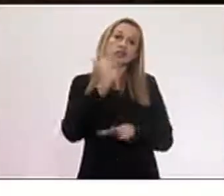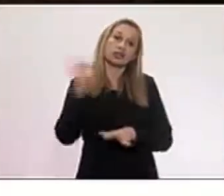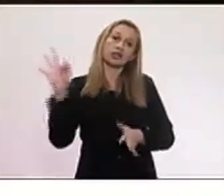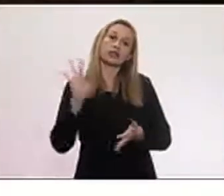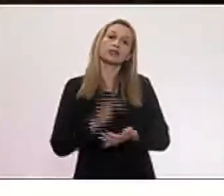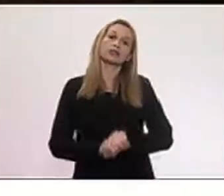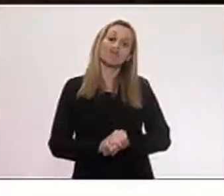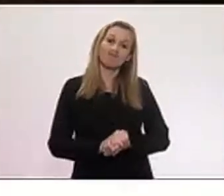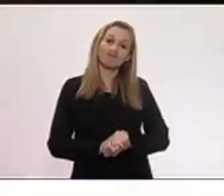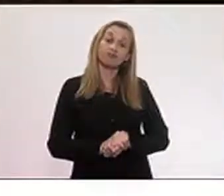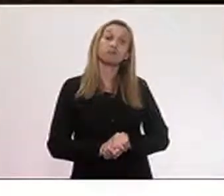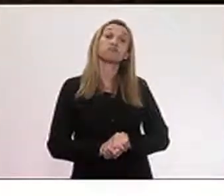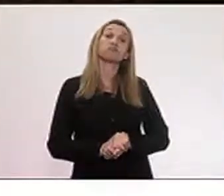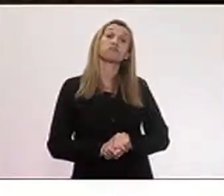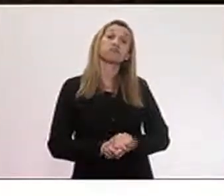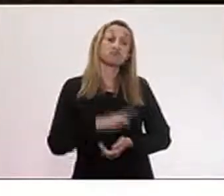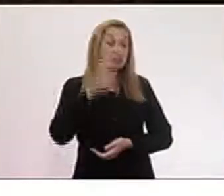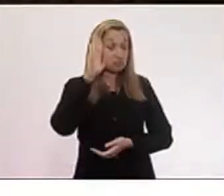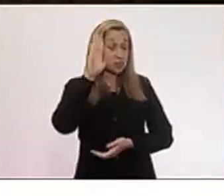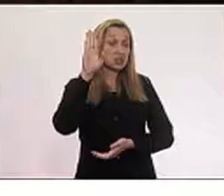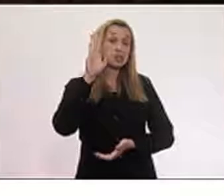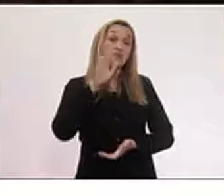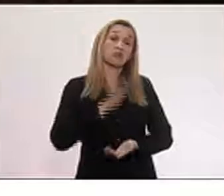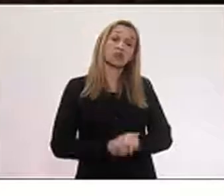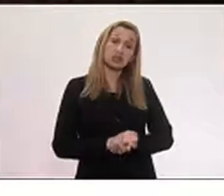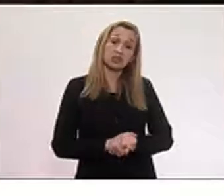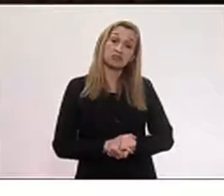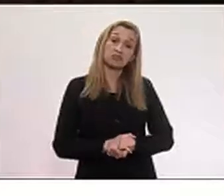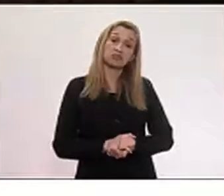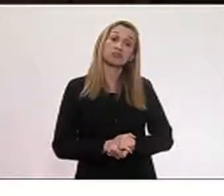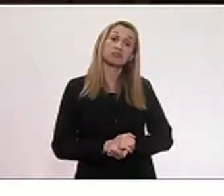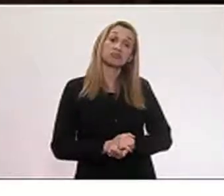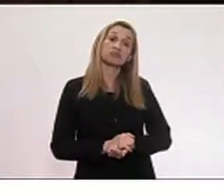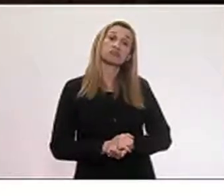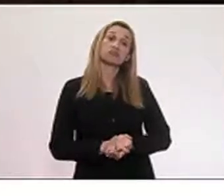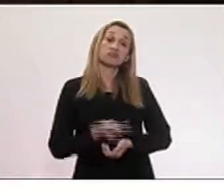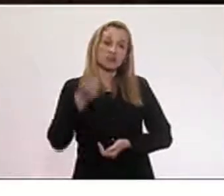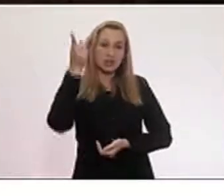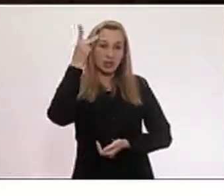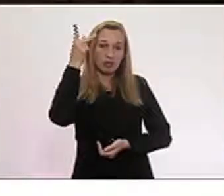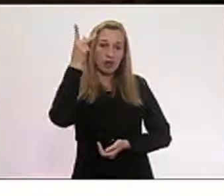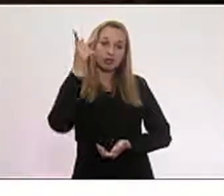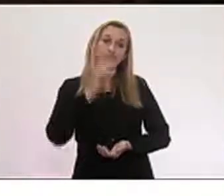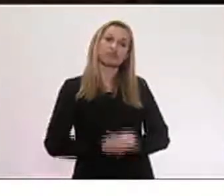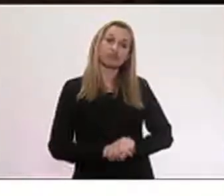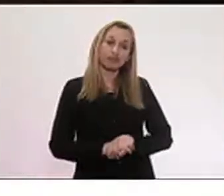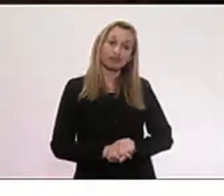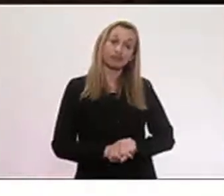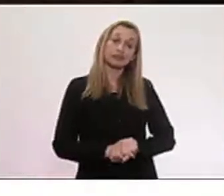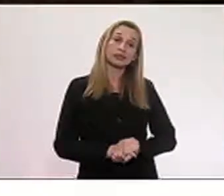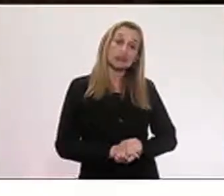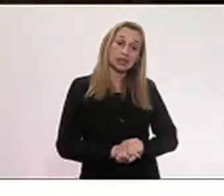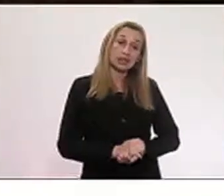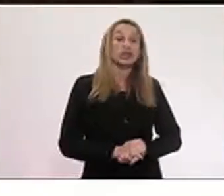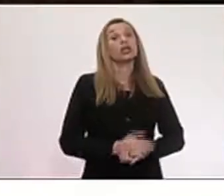federação, inclusive no estado de São Paulo. E